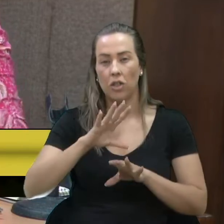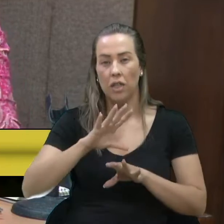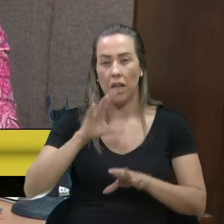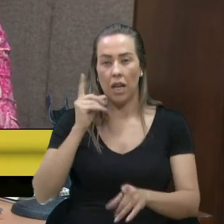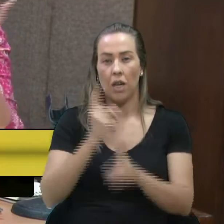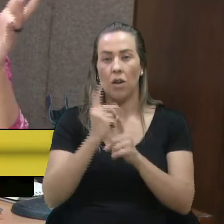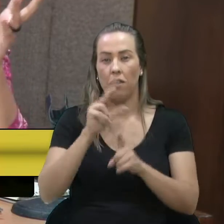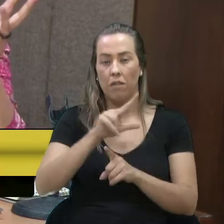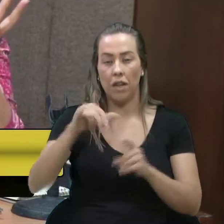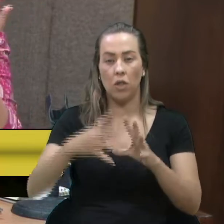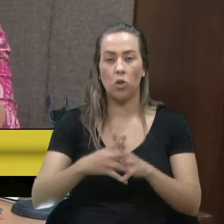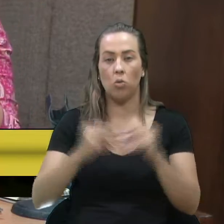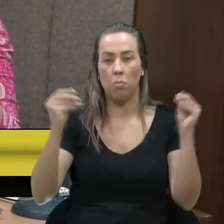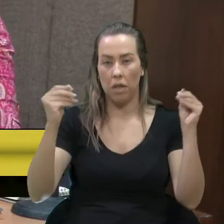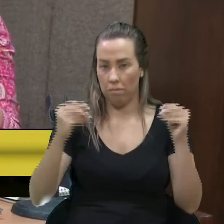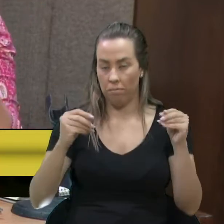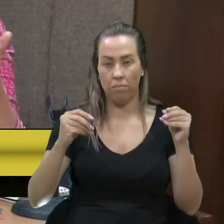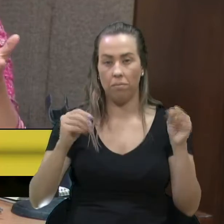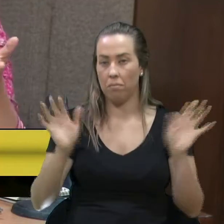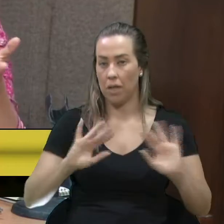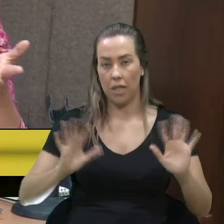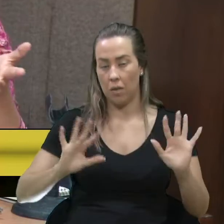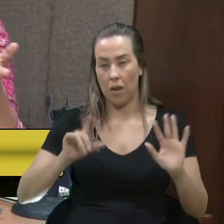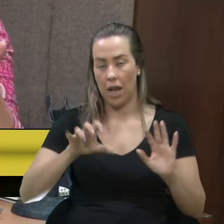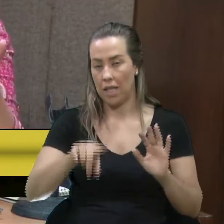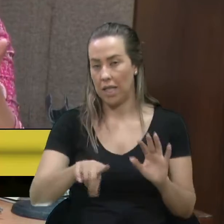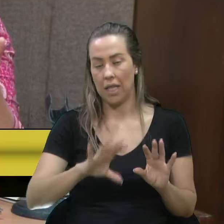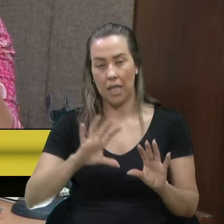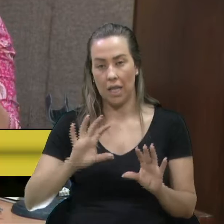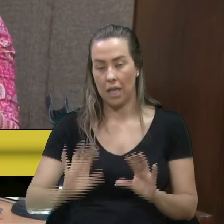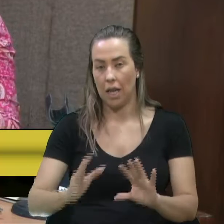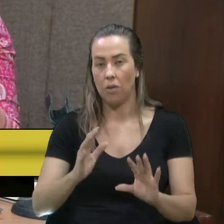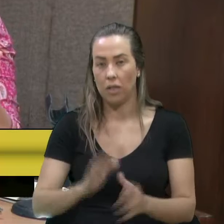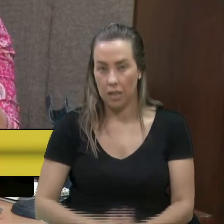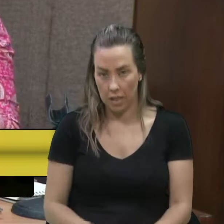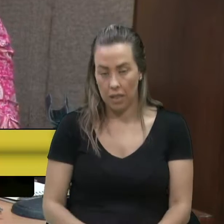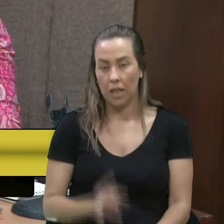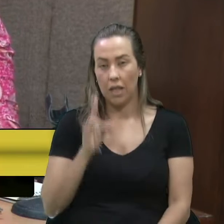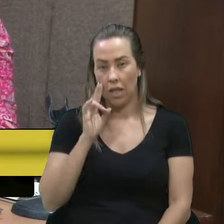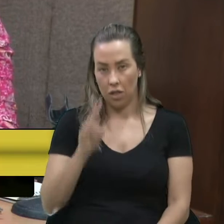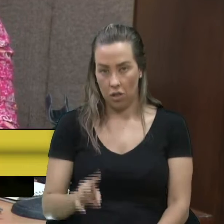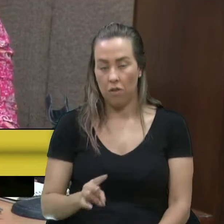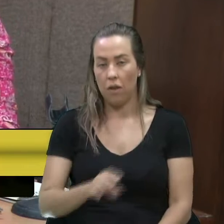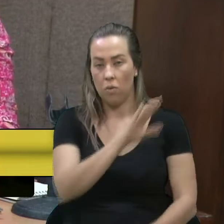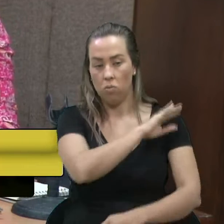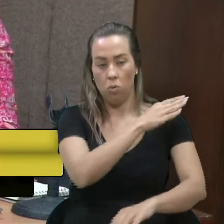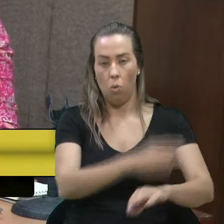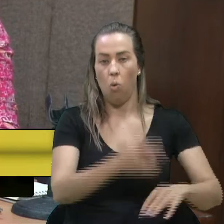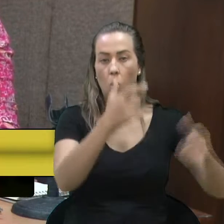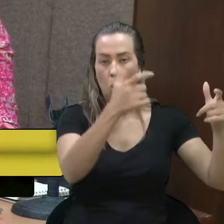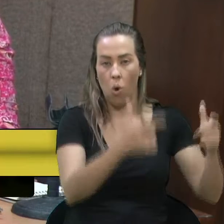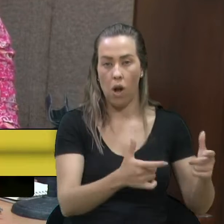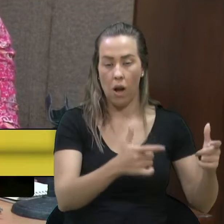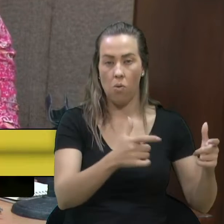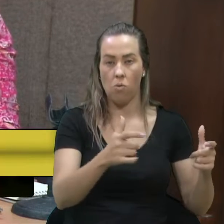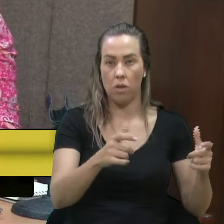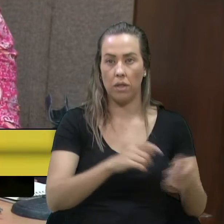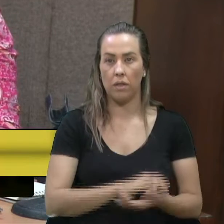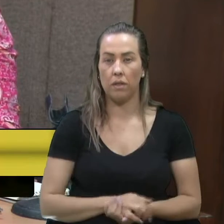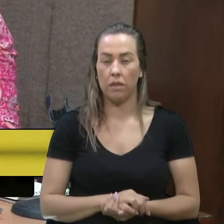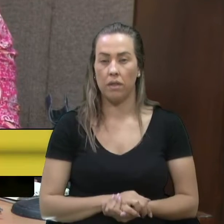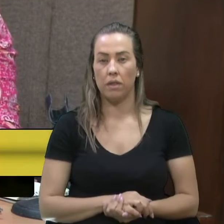achando que ele vai desaparecer no ar. Mas não é isso que acontece. A gente vê o aterro que deveria ter